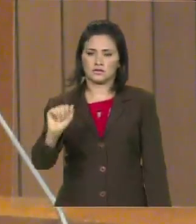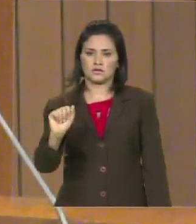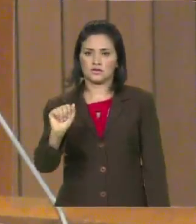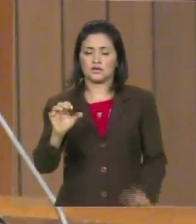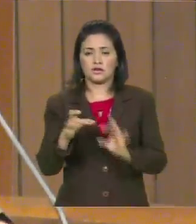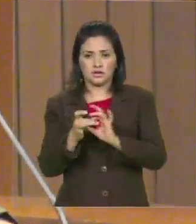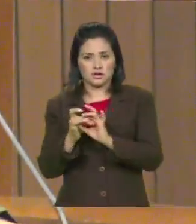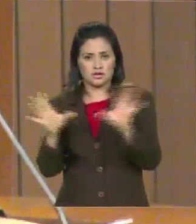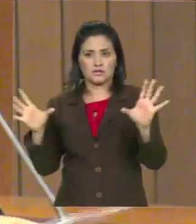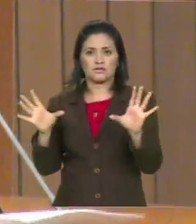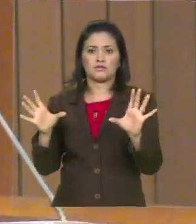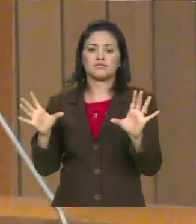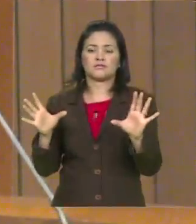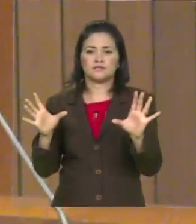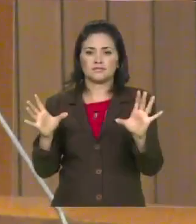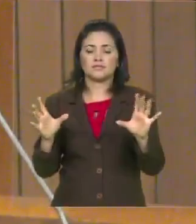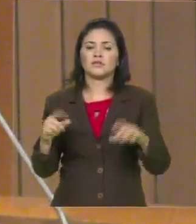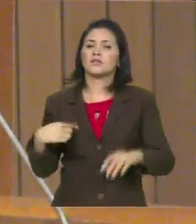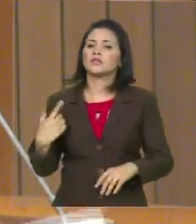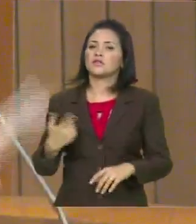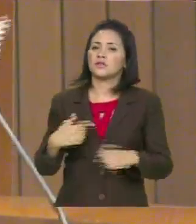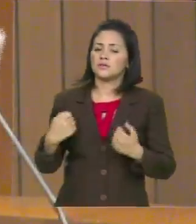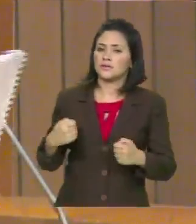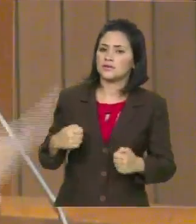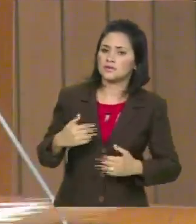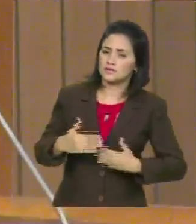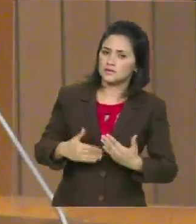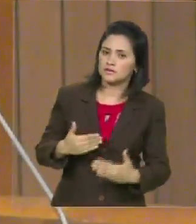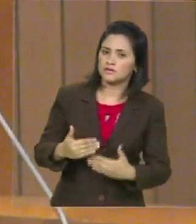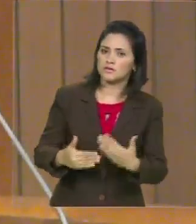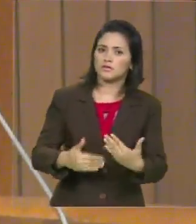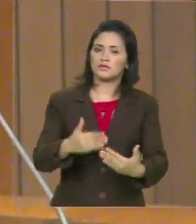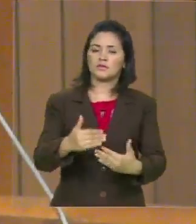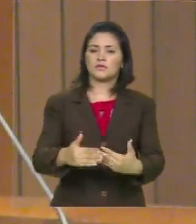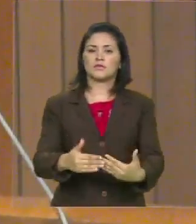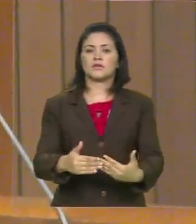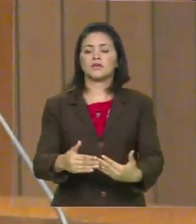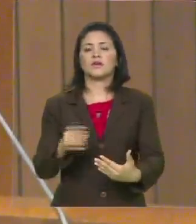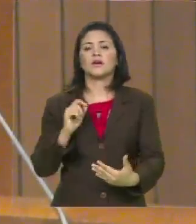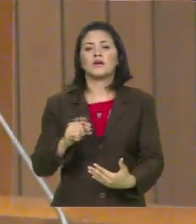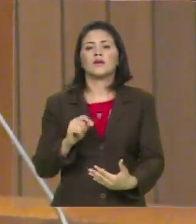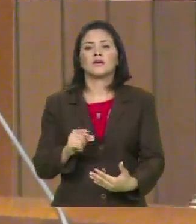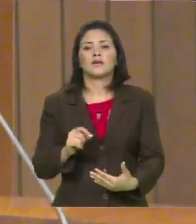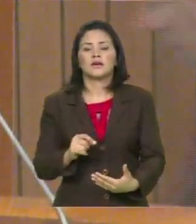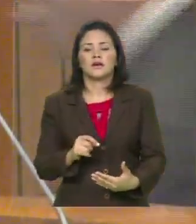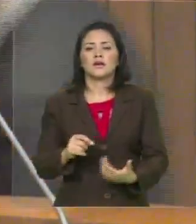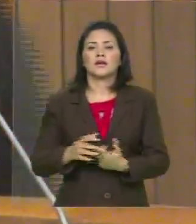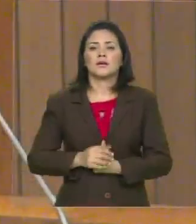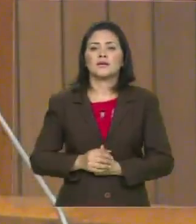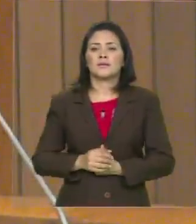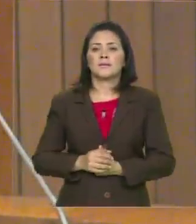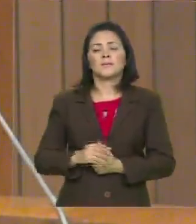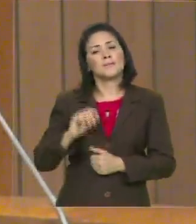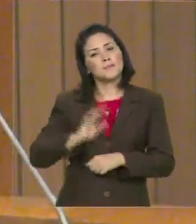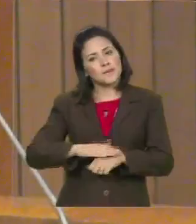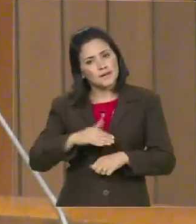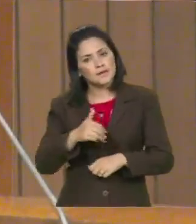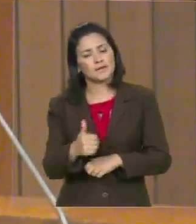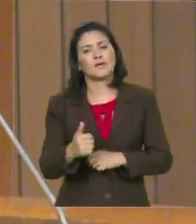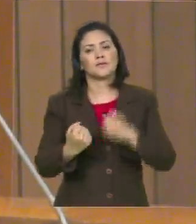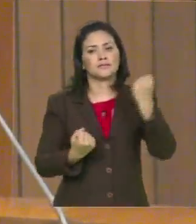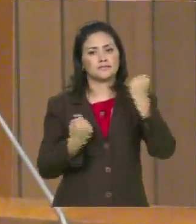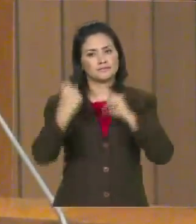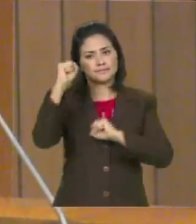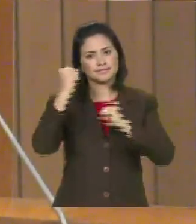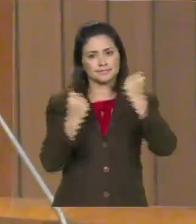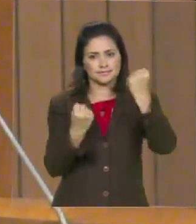precisamos desenvolver o atrativo para as indústrias se instalarem nesses estados. O Maranhão precisa